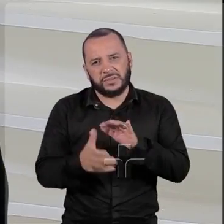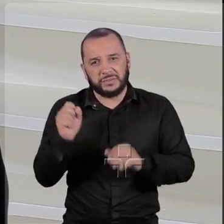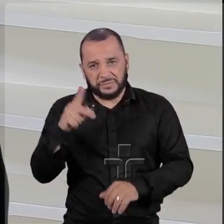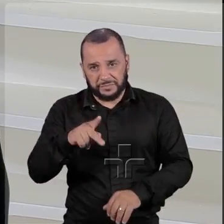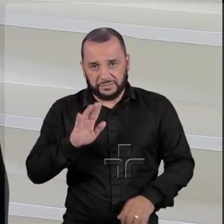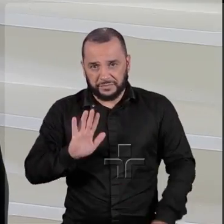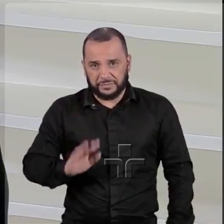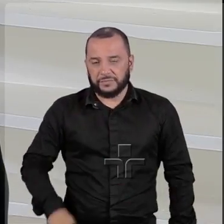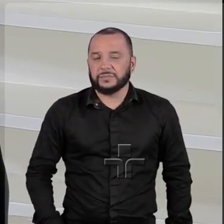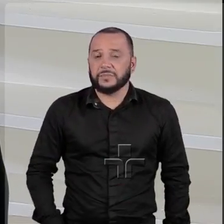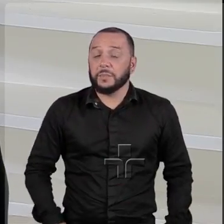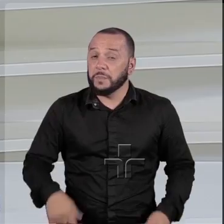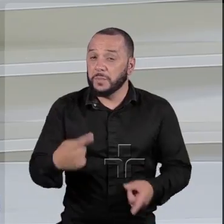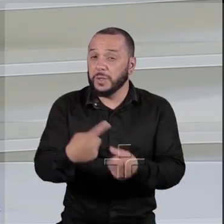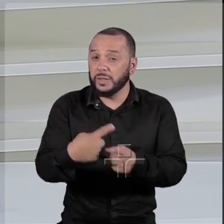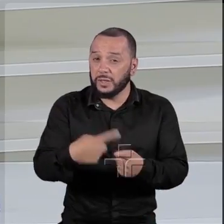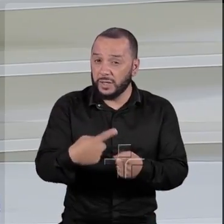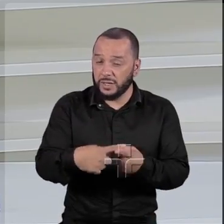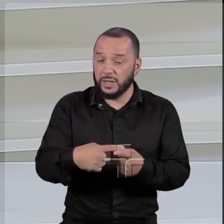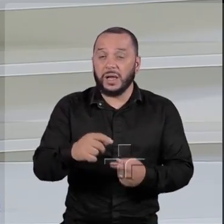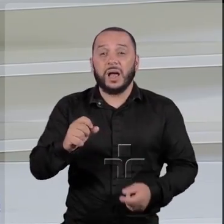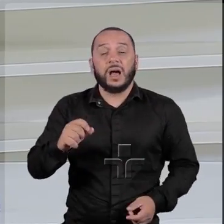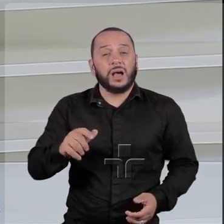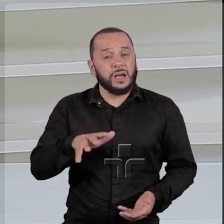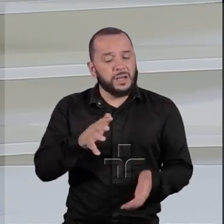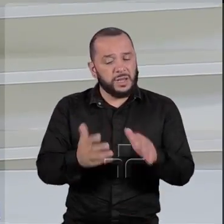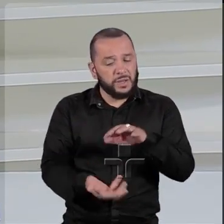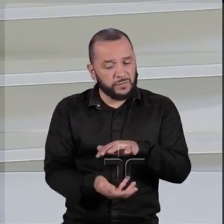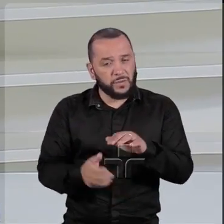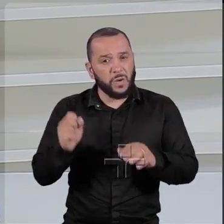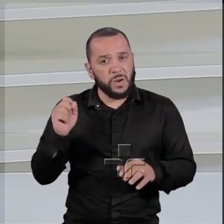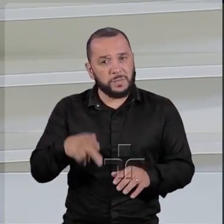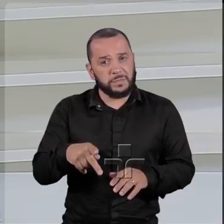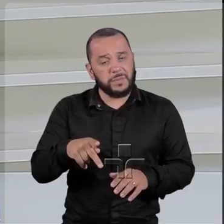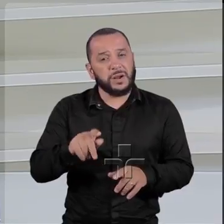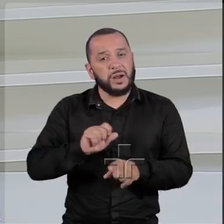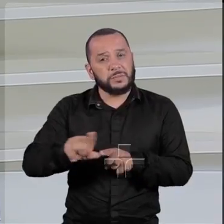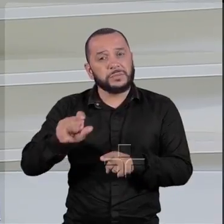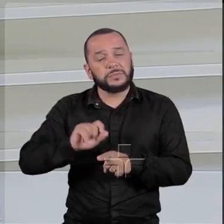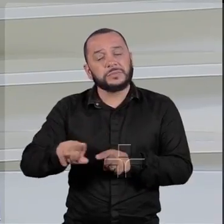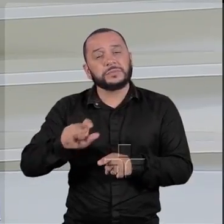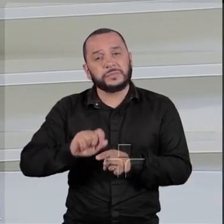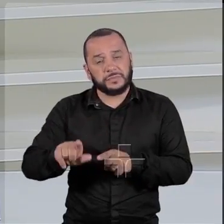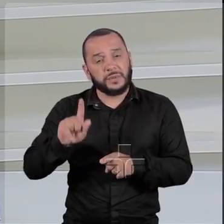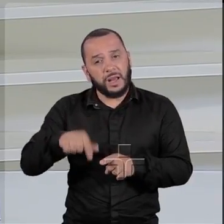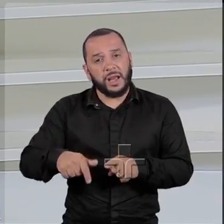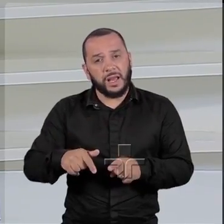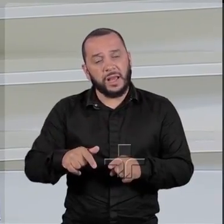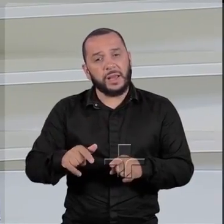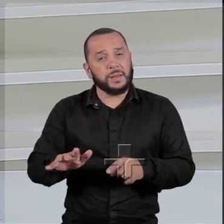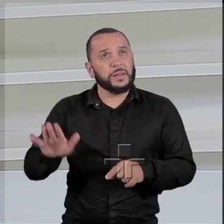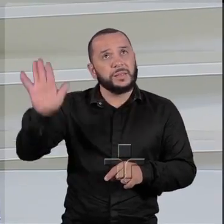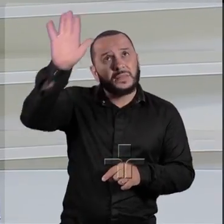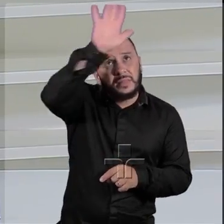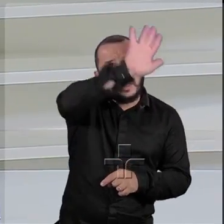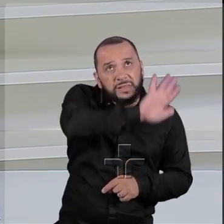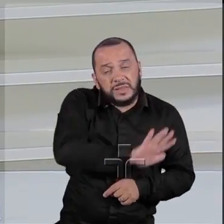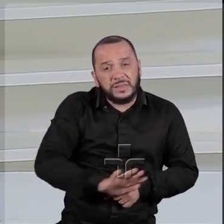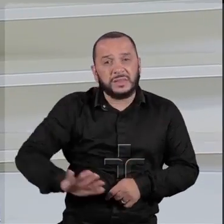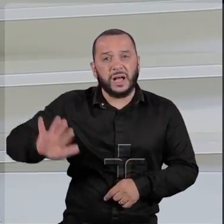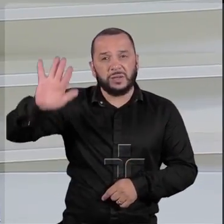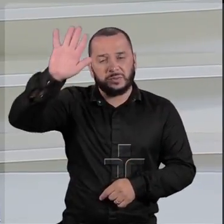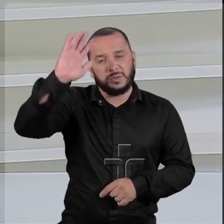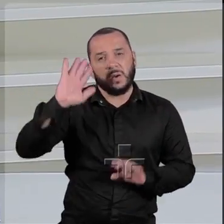Exatamente porque a reforma, em sendo abrangente, ela elimina aquilo, é um sentimento que